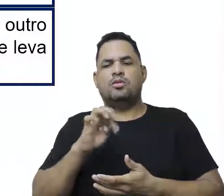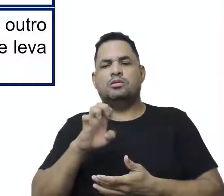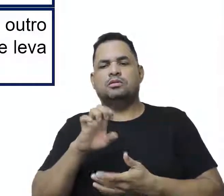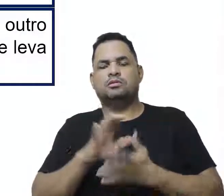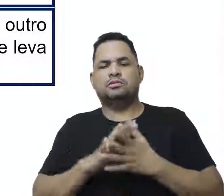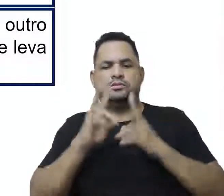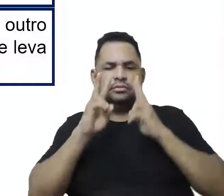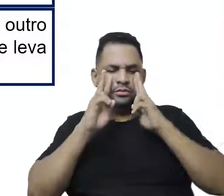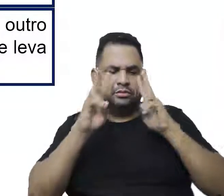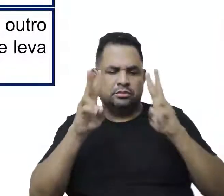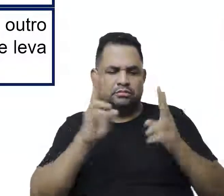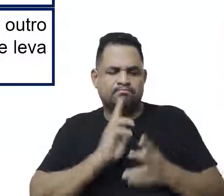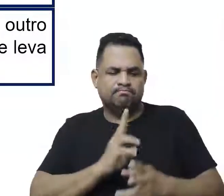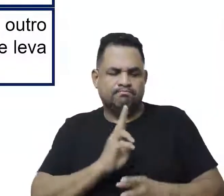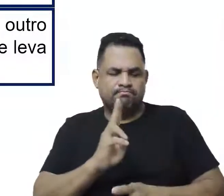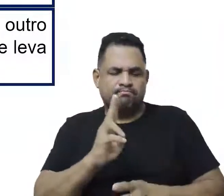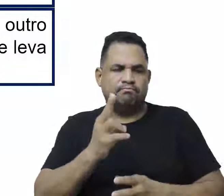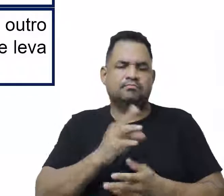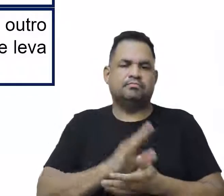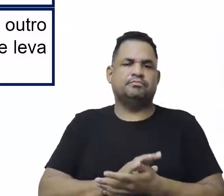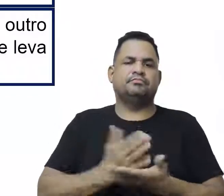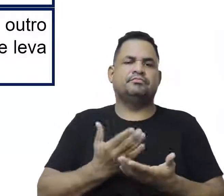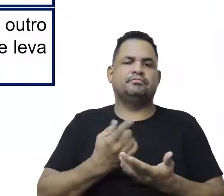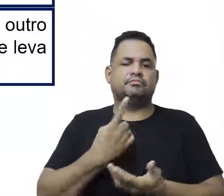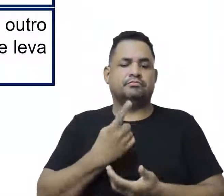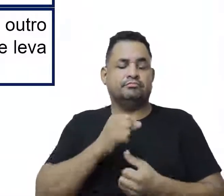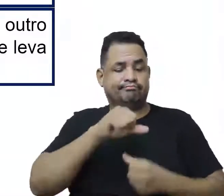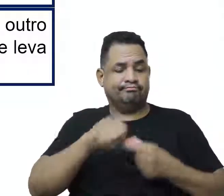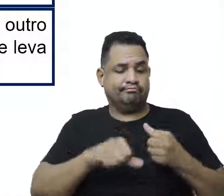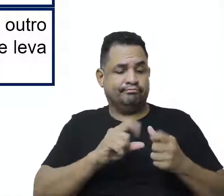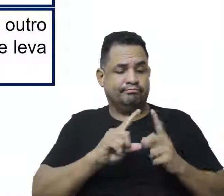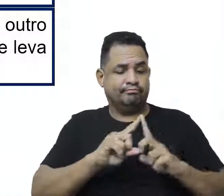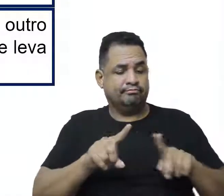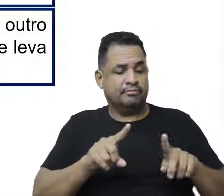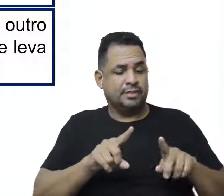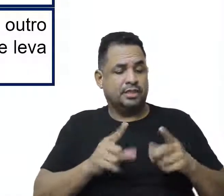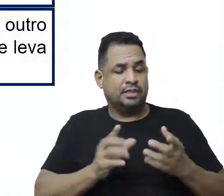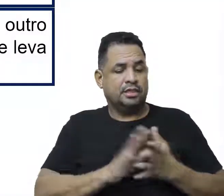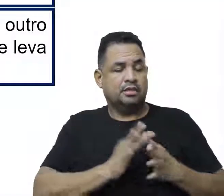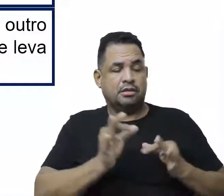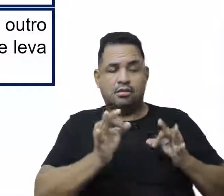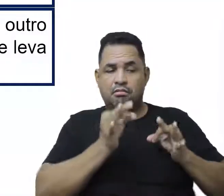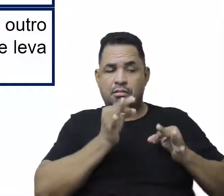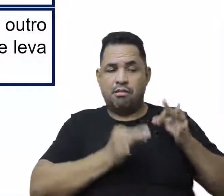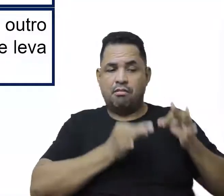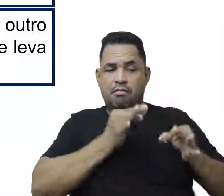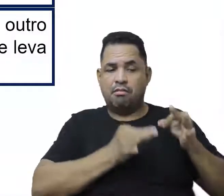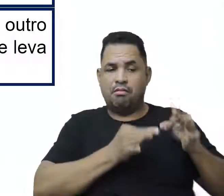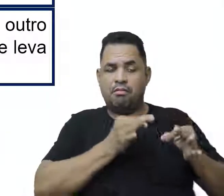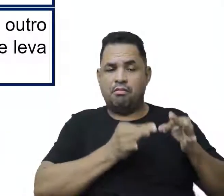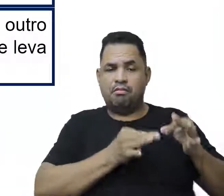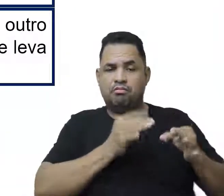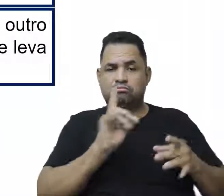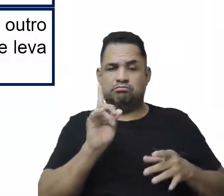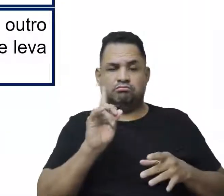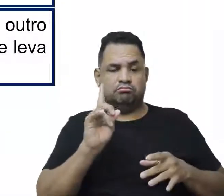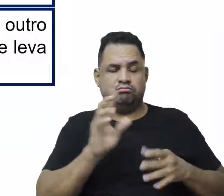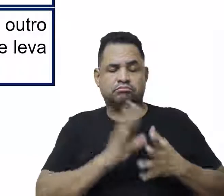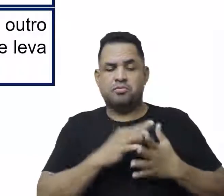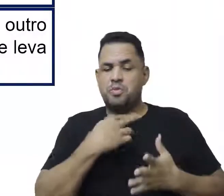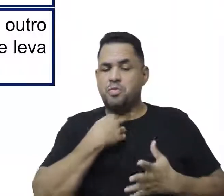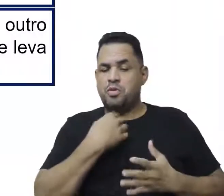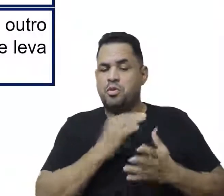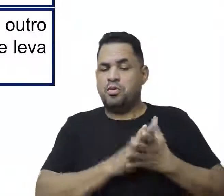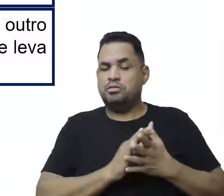essa visão mais conservadora que ele olha muda desde que não mude a ordem desde que você não